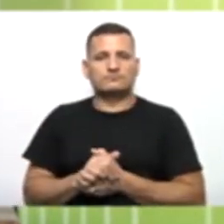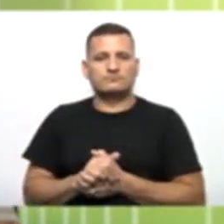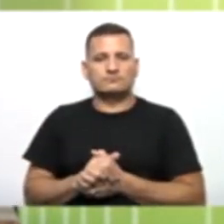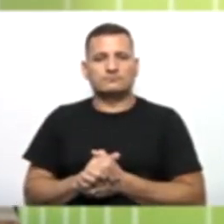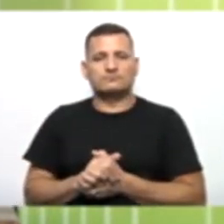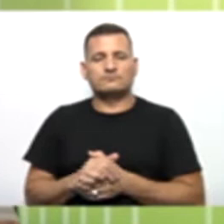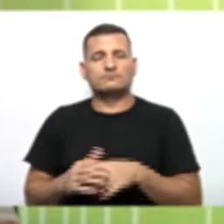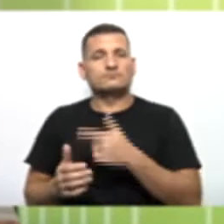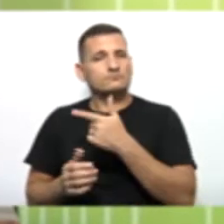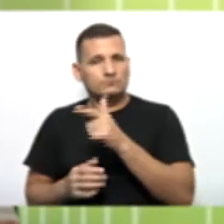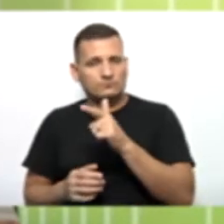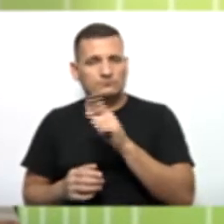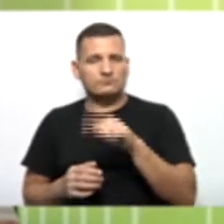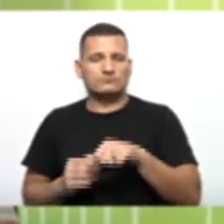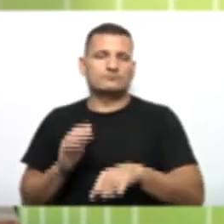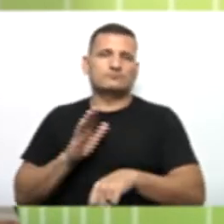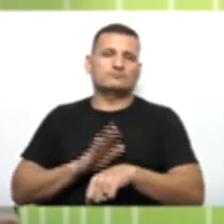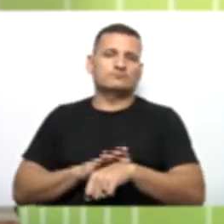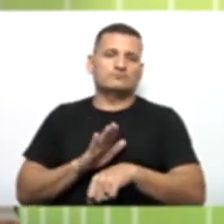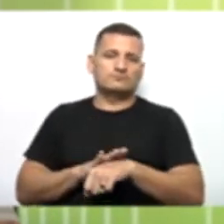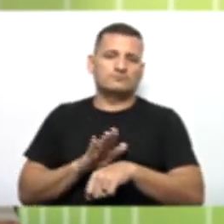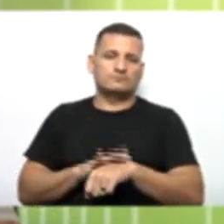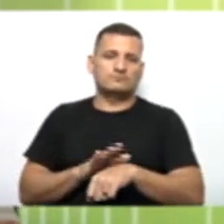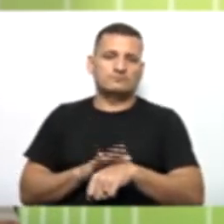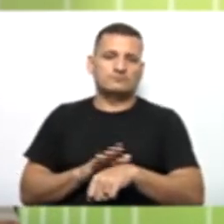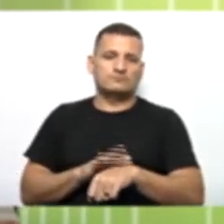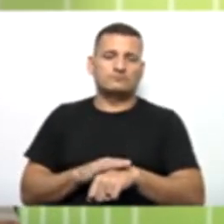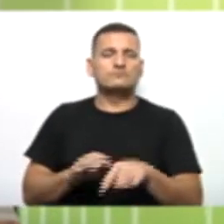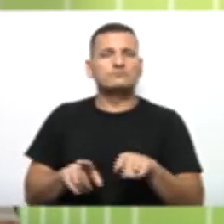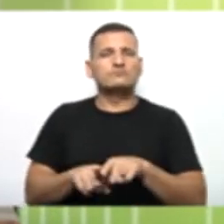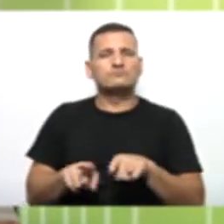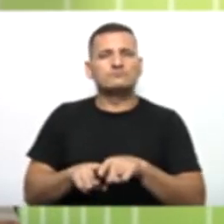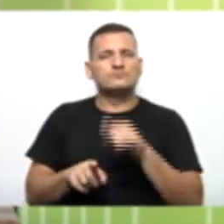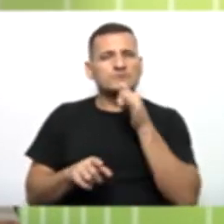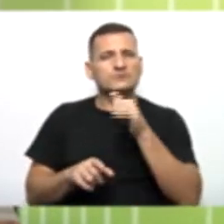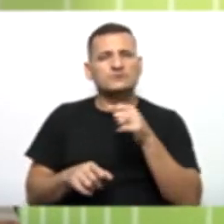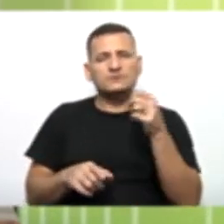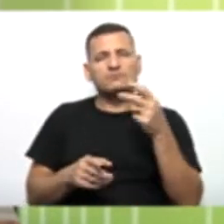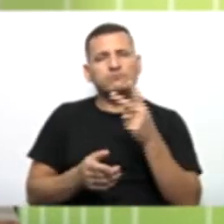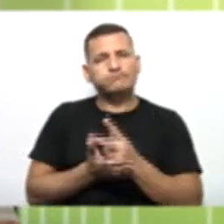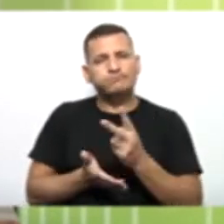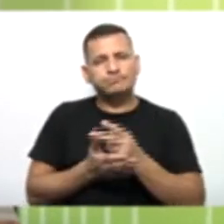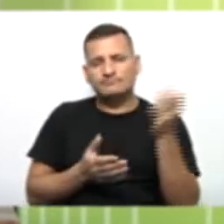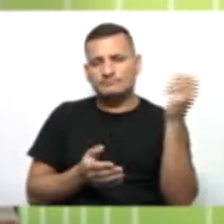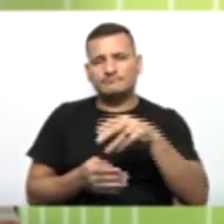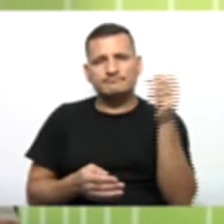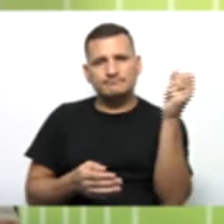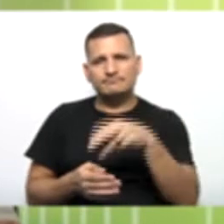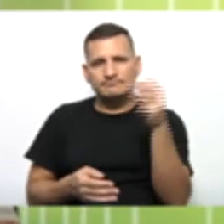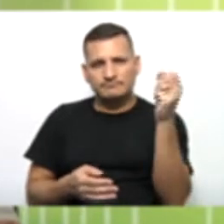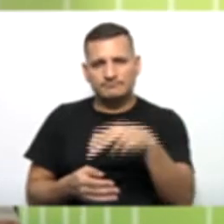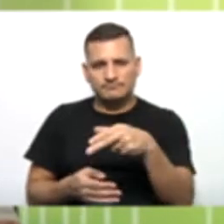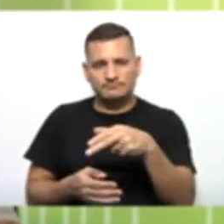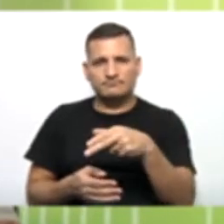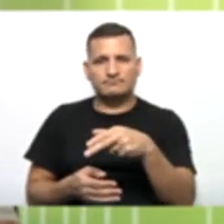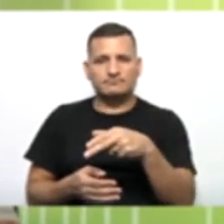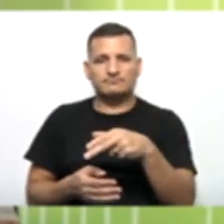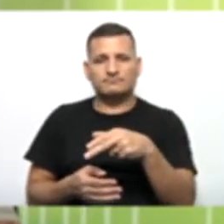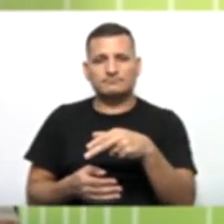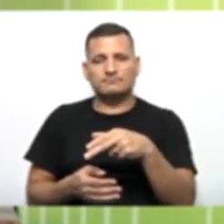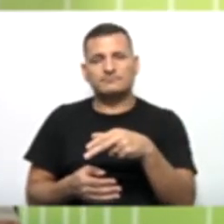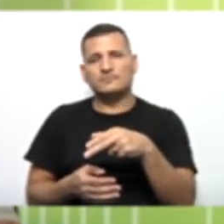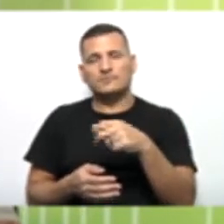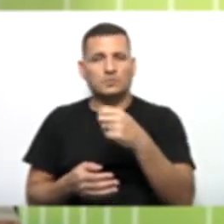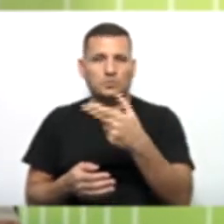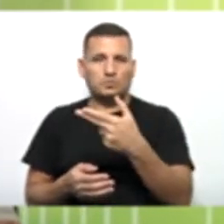outro é o tempo e a frequência com que esses dejetos são retirados, com que esses recursos são retirados ou esses dejetos